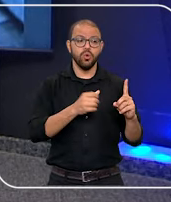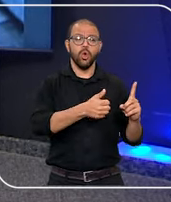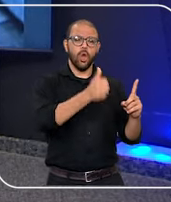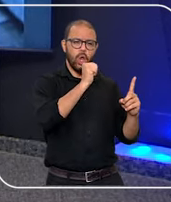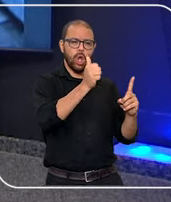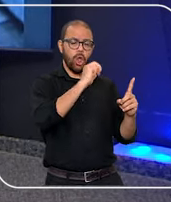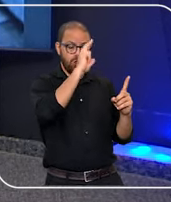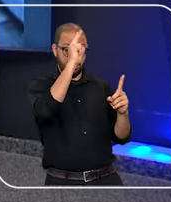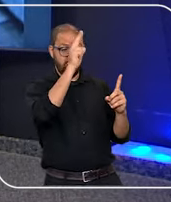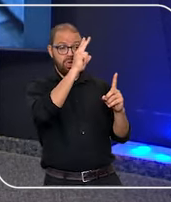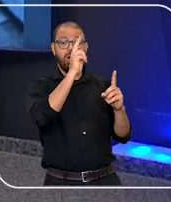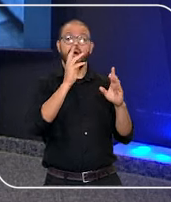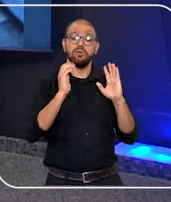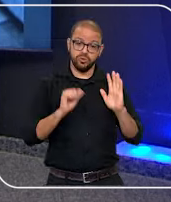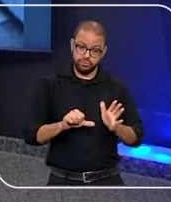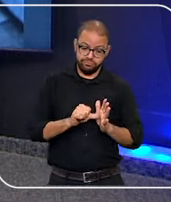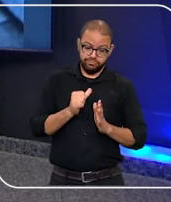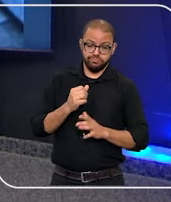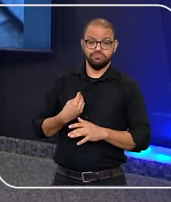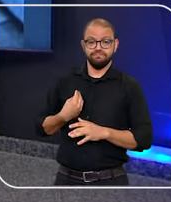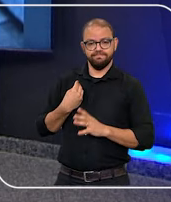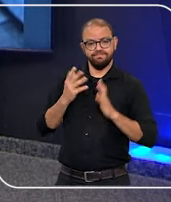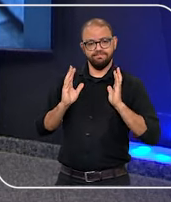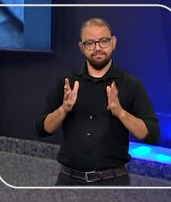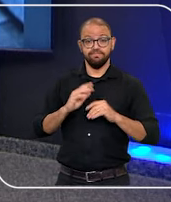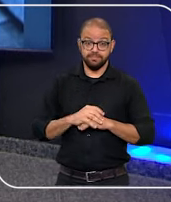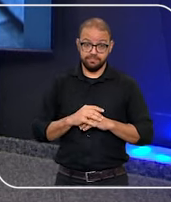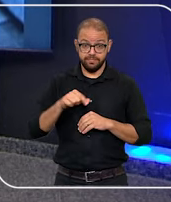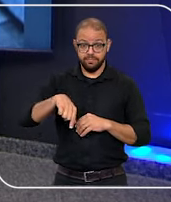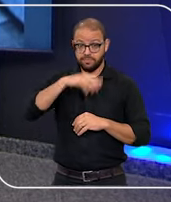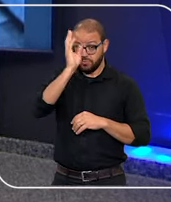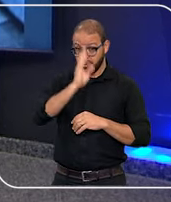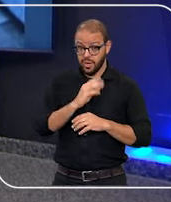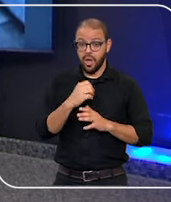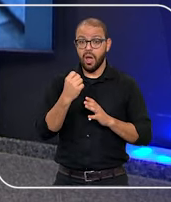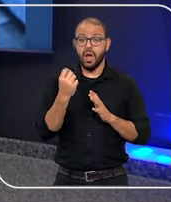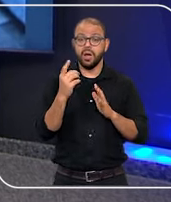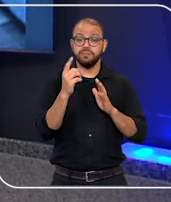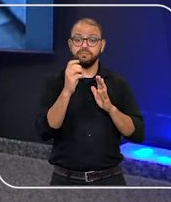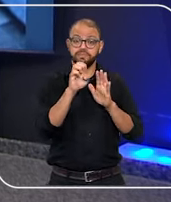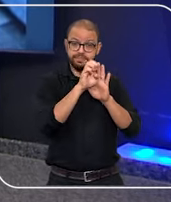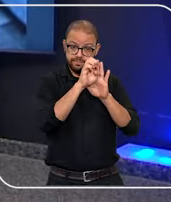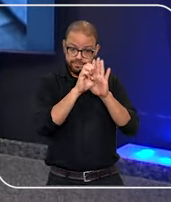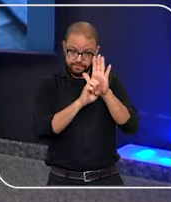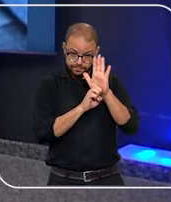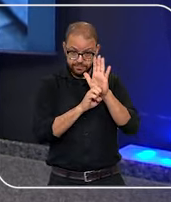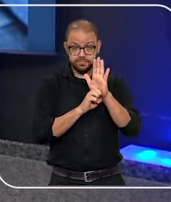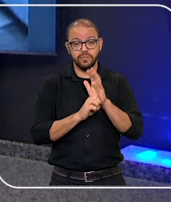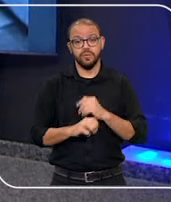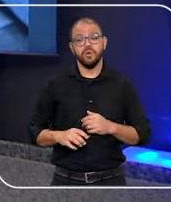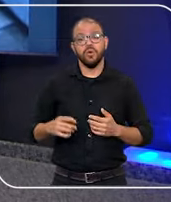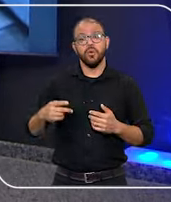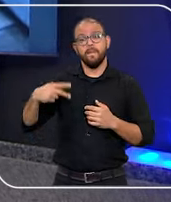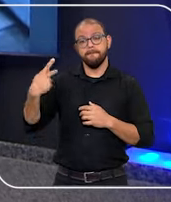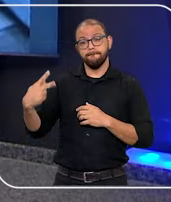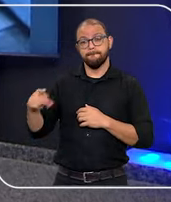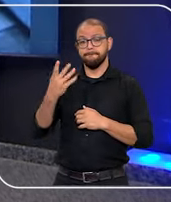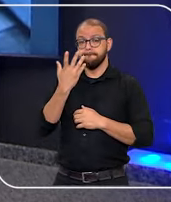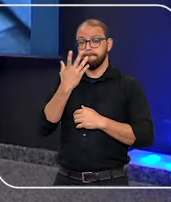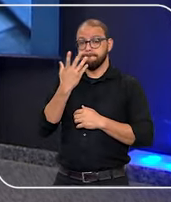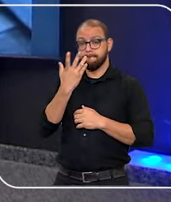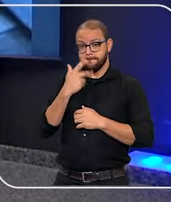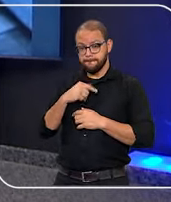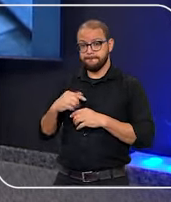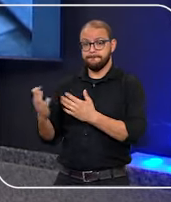se embriagou ao menos uma vez na vida. No Brasil, o Estatuto da Criança e do Adolescente, o ECA,